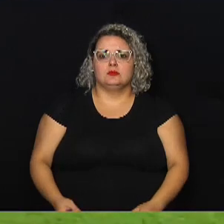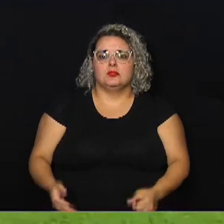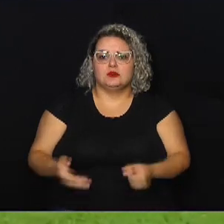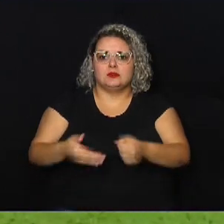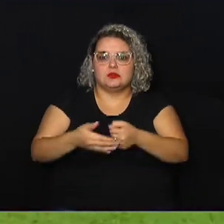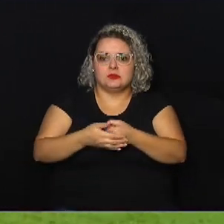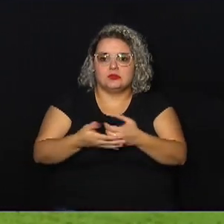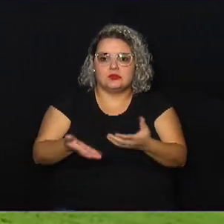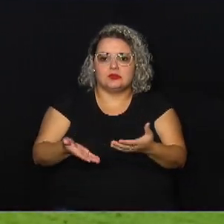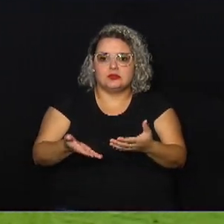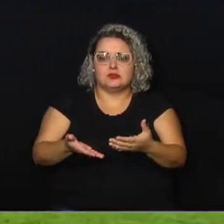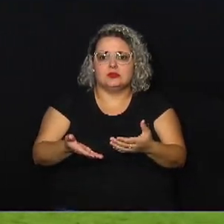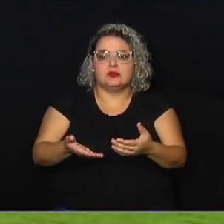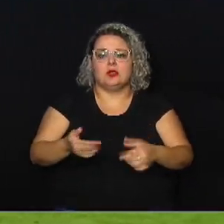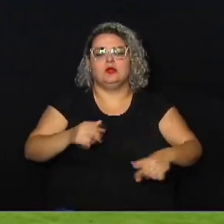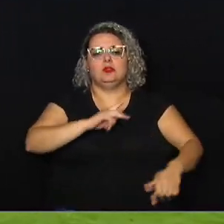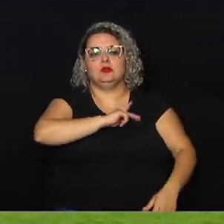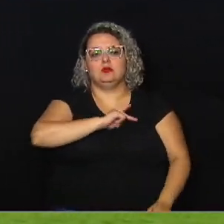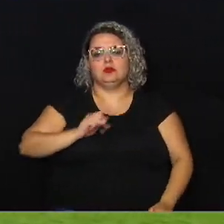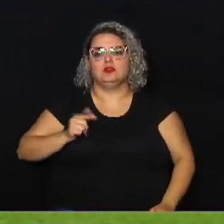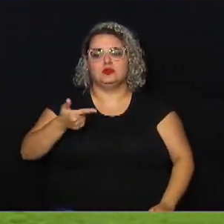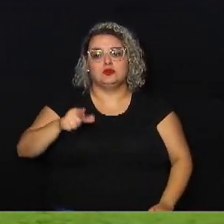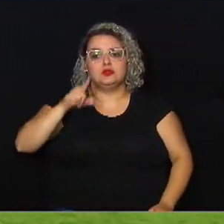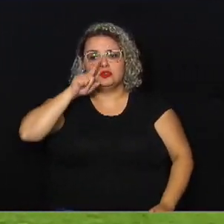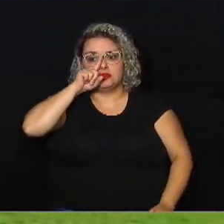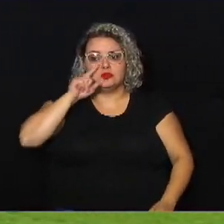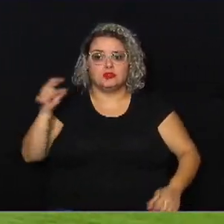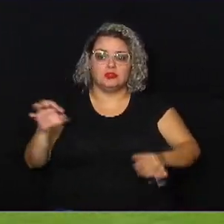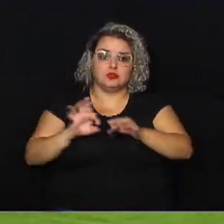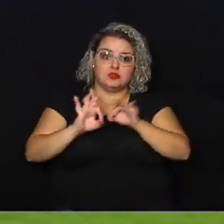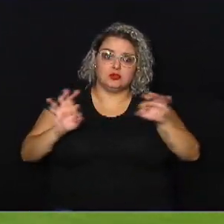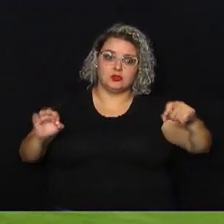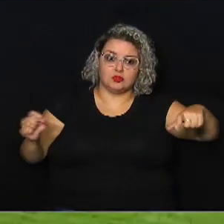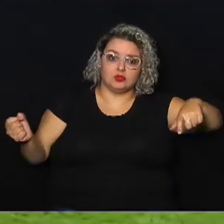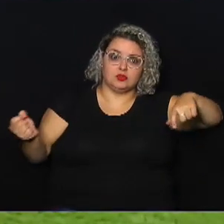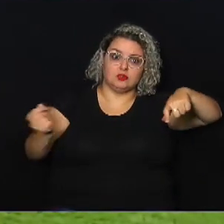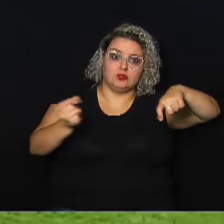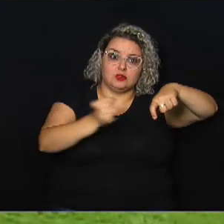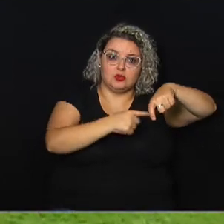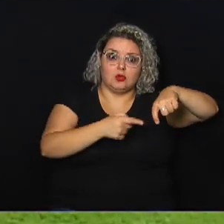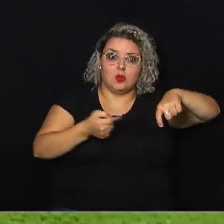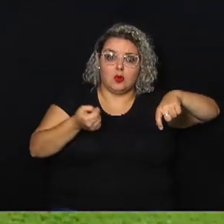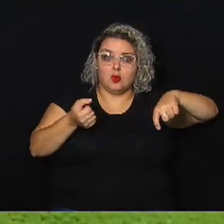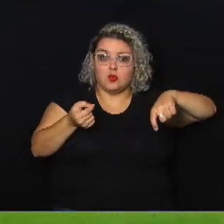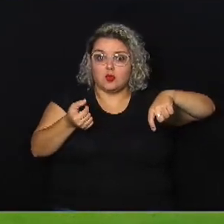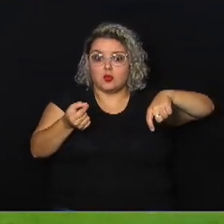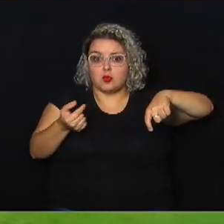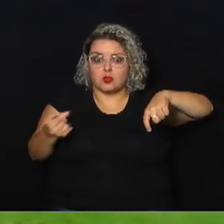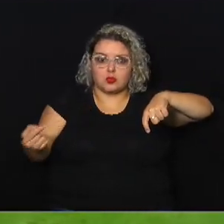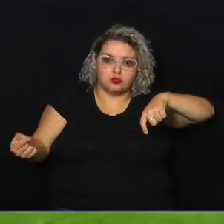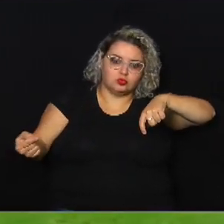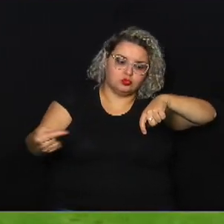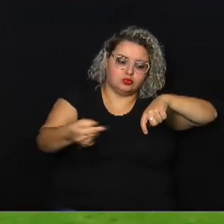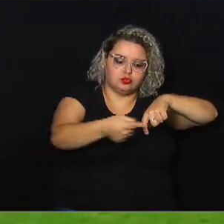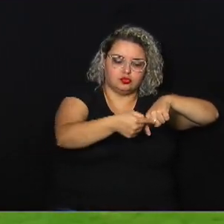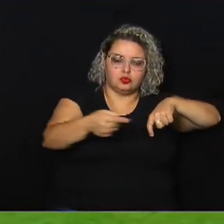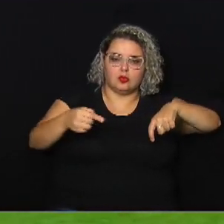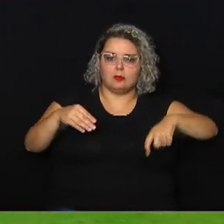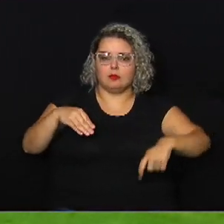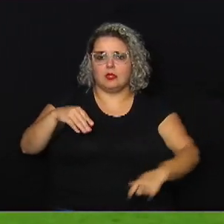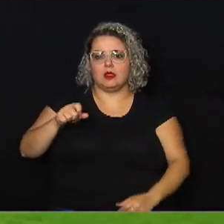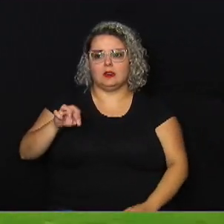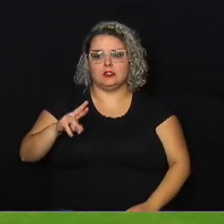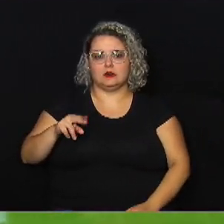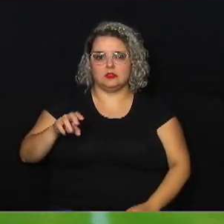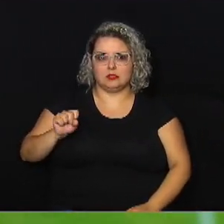então a Ponte continuou arriscando de longe. E nessa, por pouco, Matheus Jesus não abre o marcador.